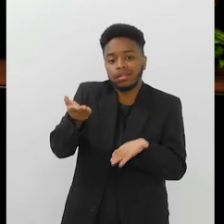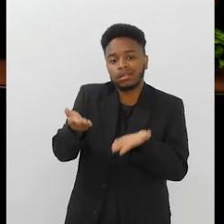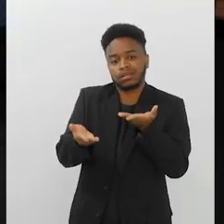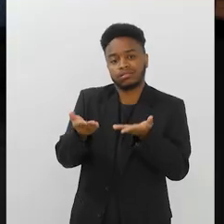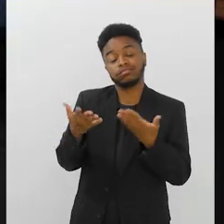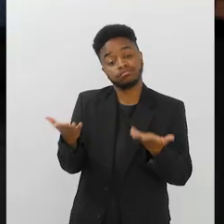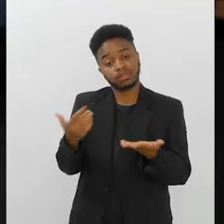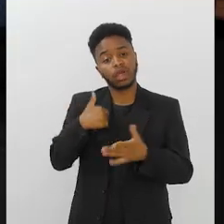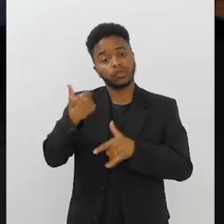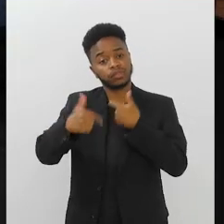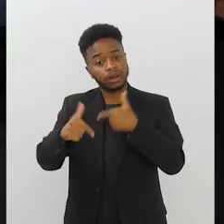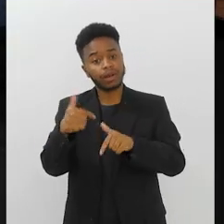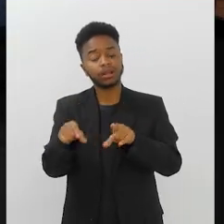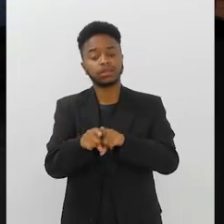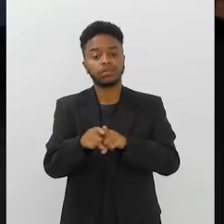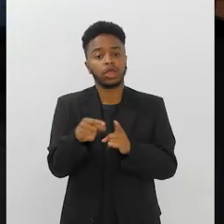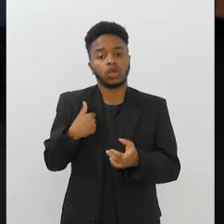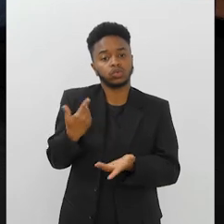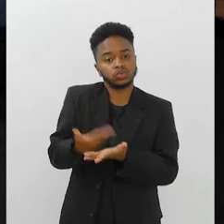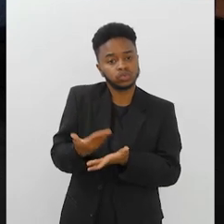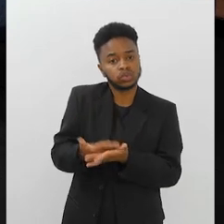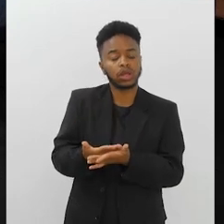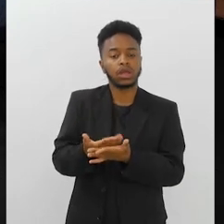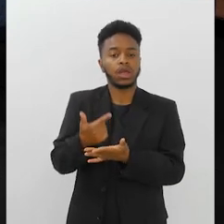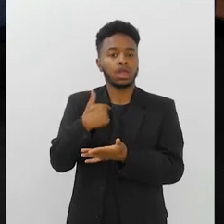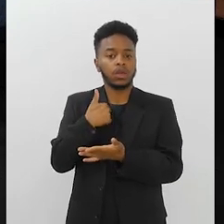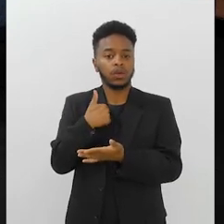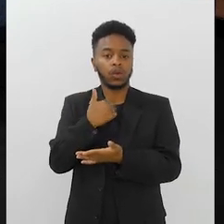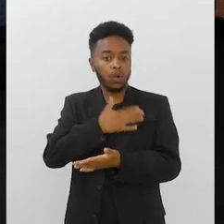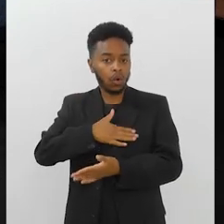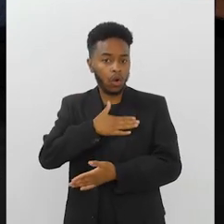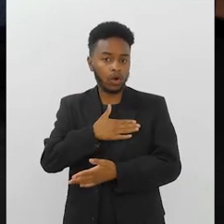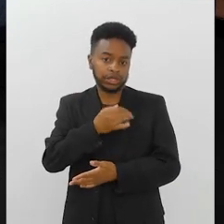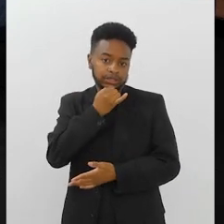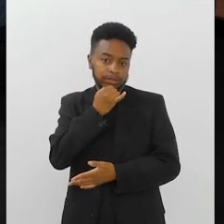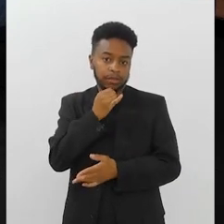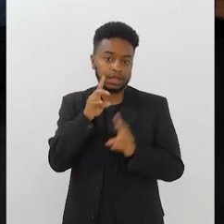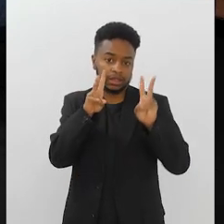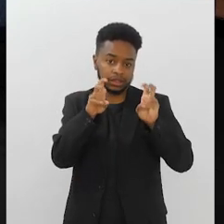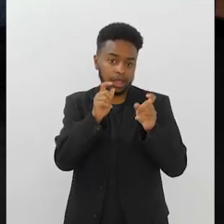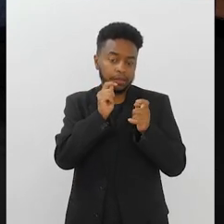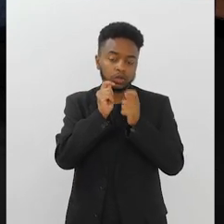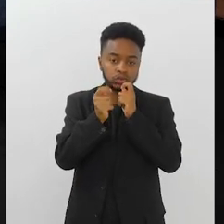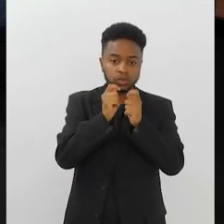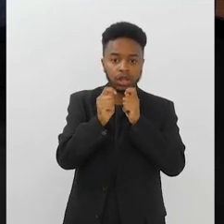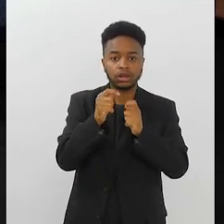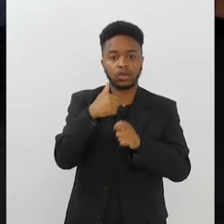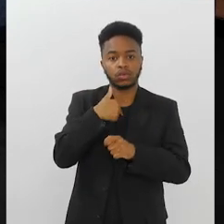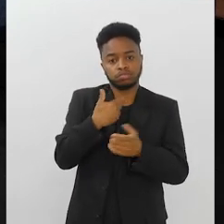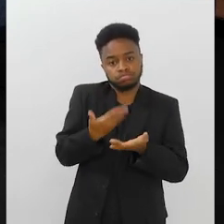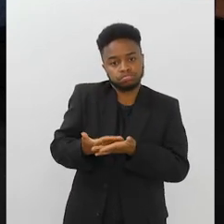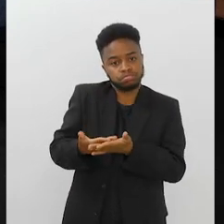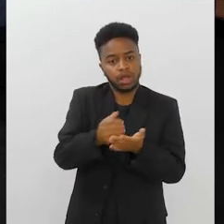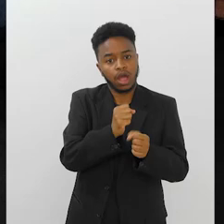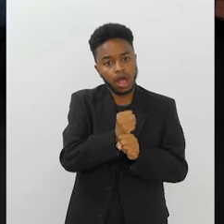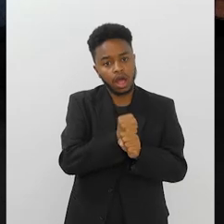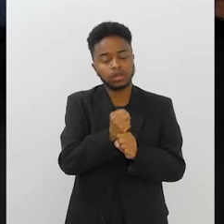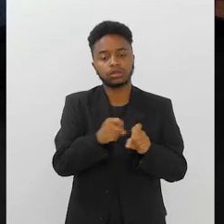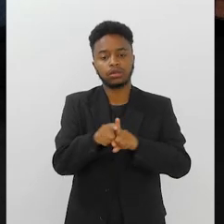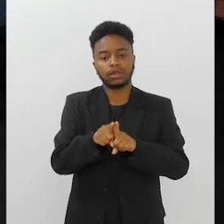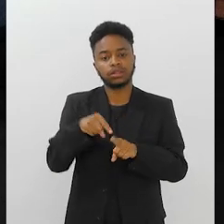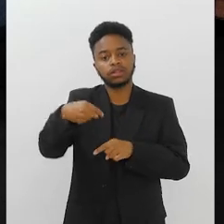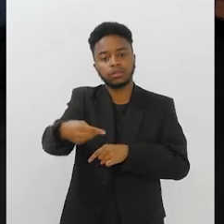certo então assim como eu trabalho assim como eu estudei muito a informação assim como eu gosto muito né da questão do jornalismo estudei muitos anos assim